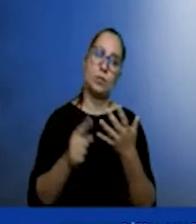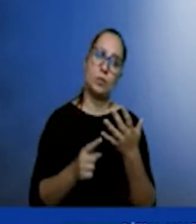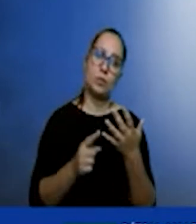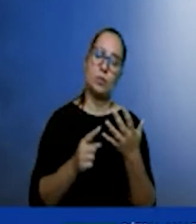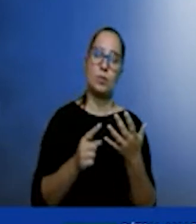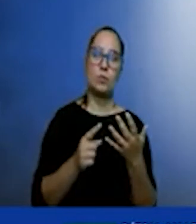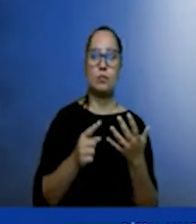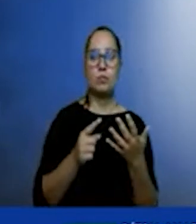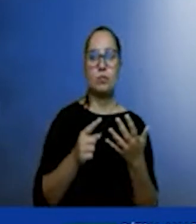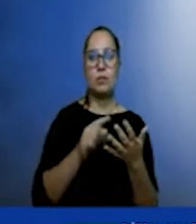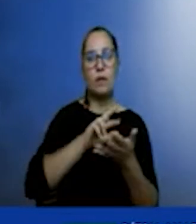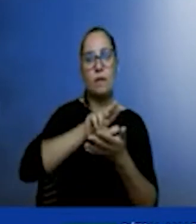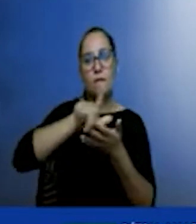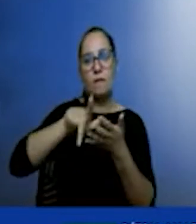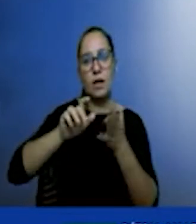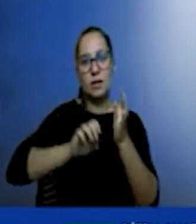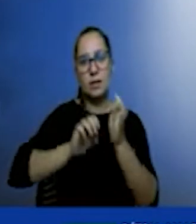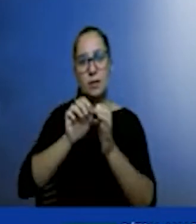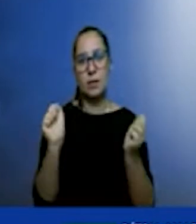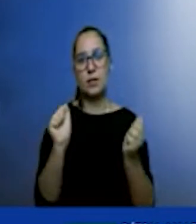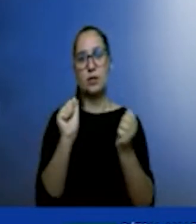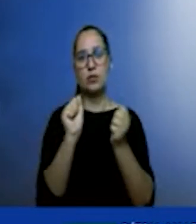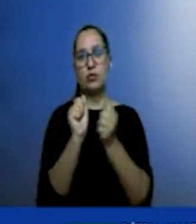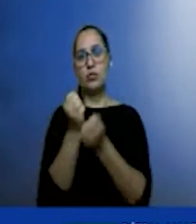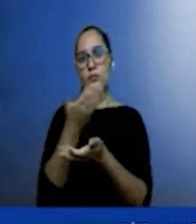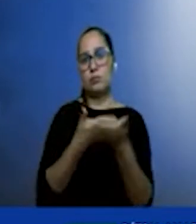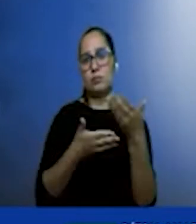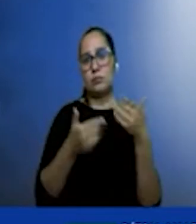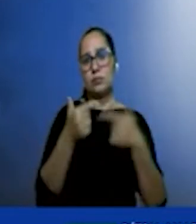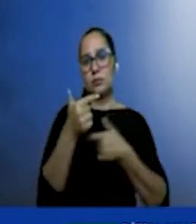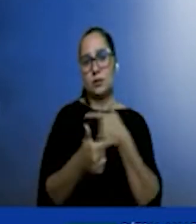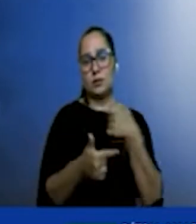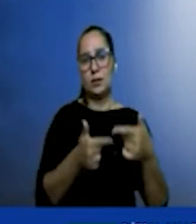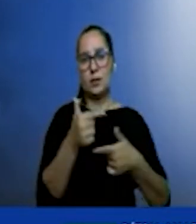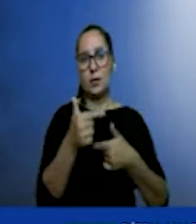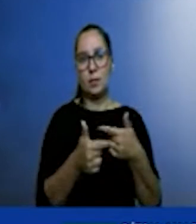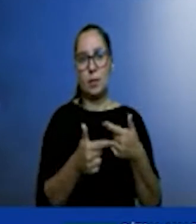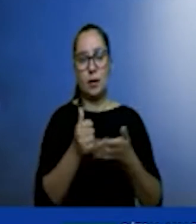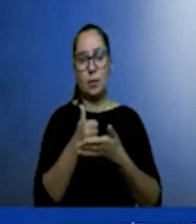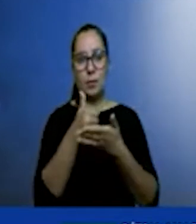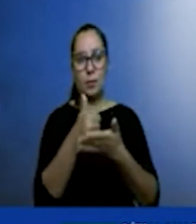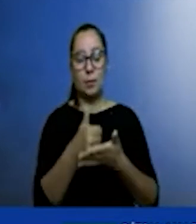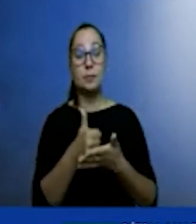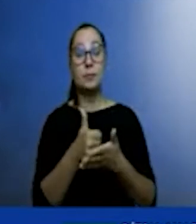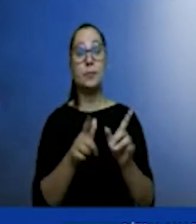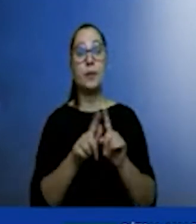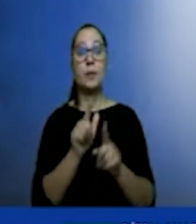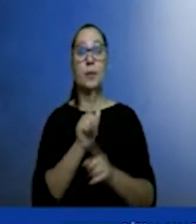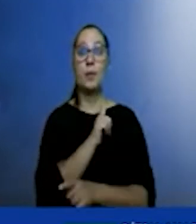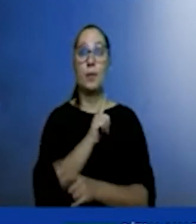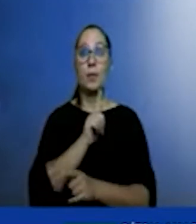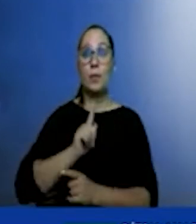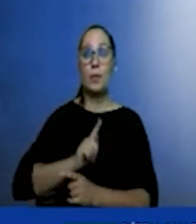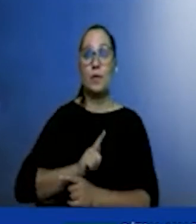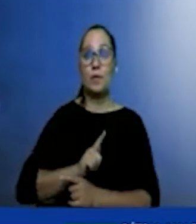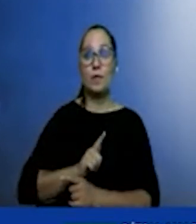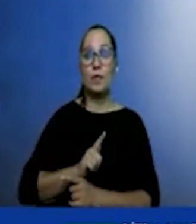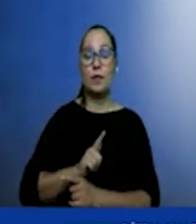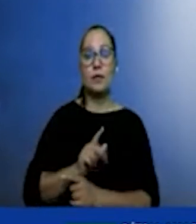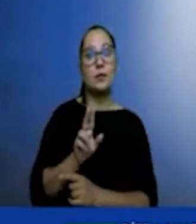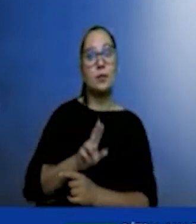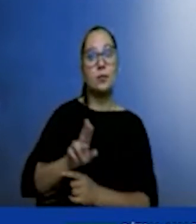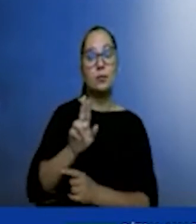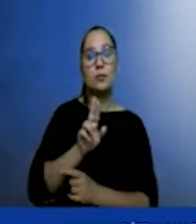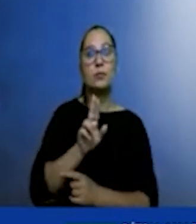Petronas, a Repsol Sinopec e outras empresas patrocinando, e o governo, através aí da